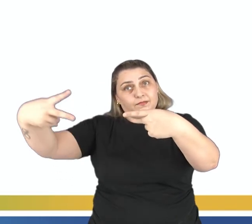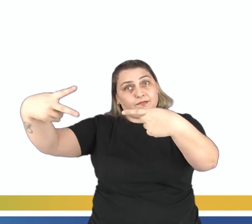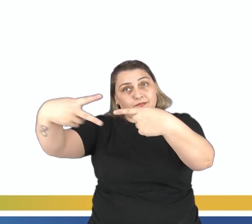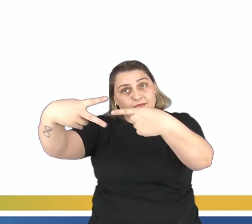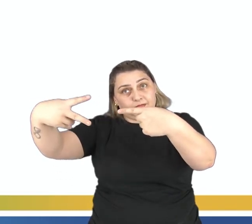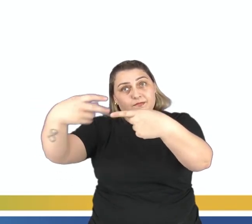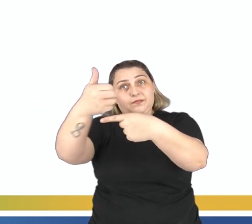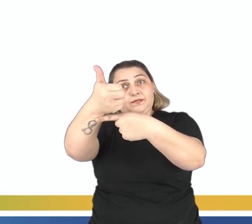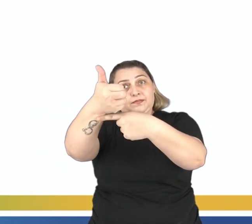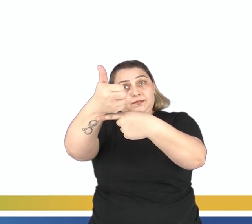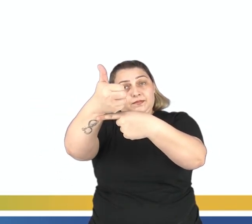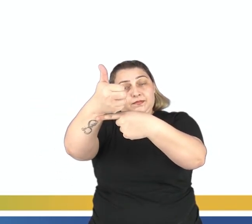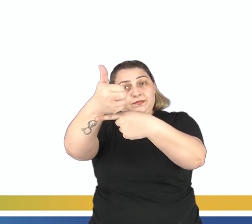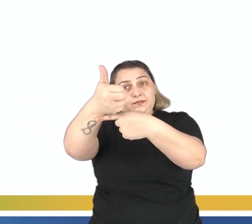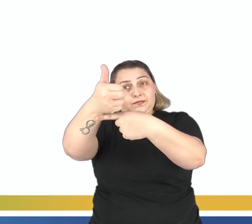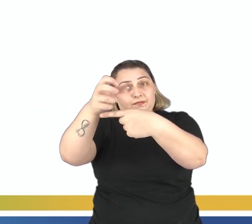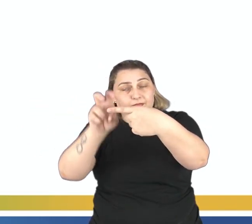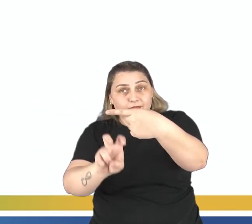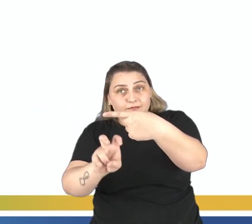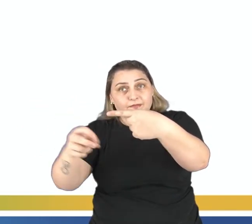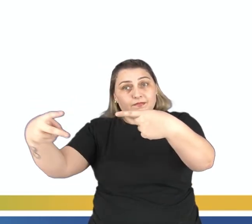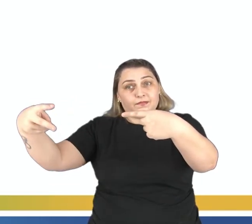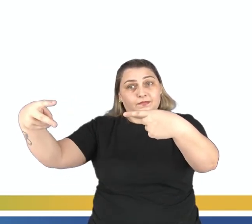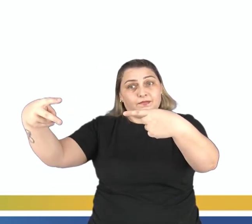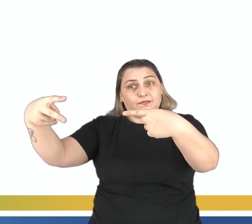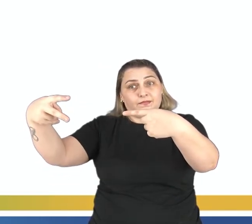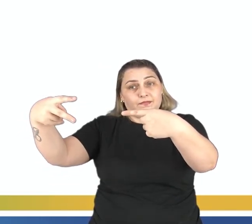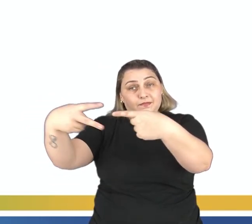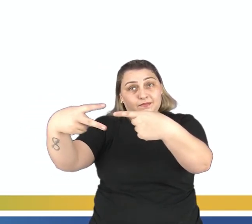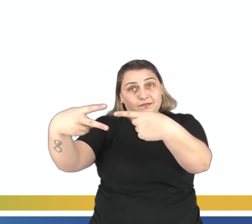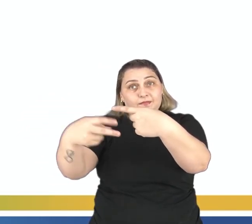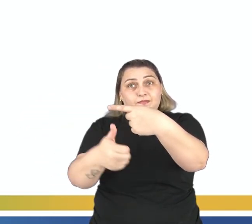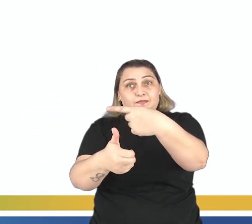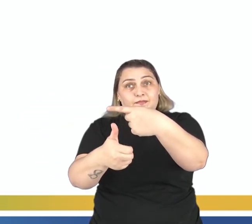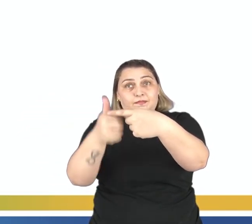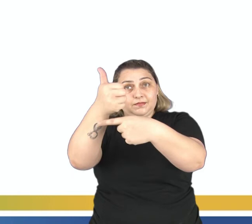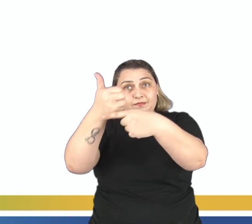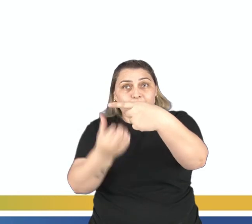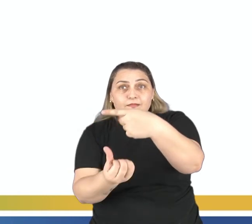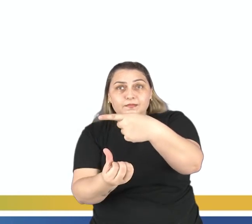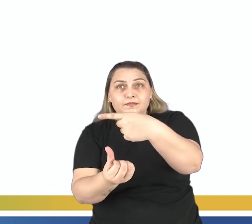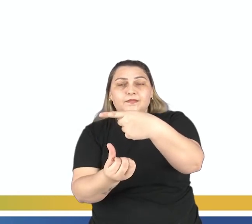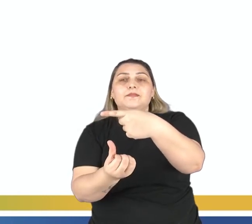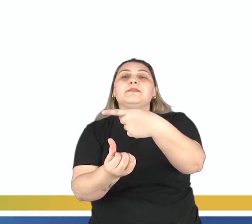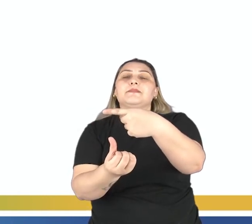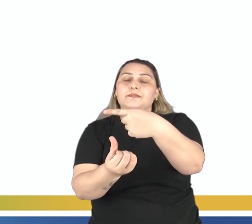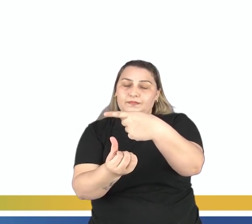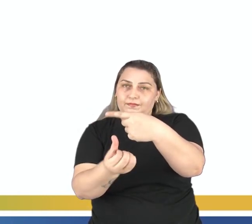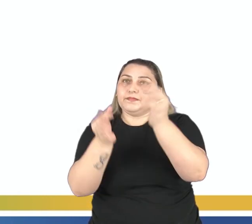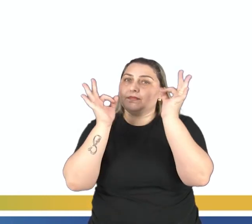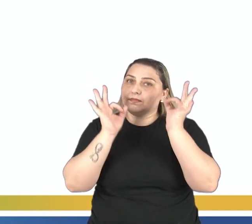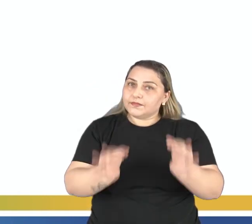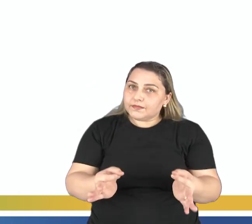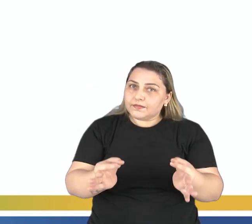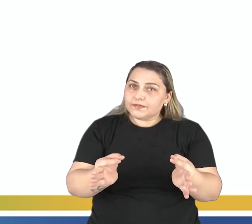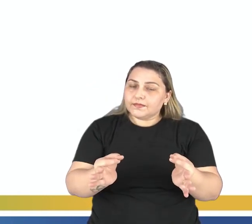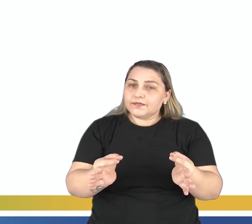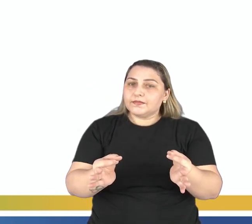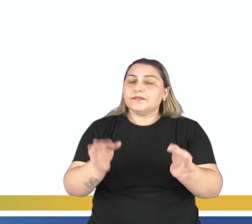que é maior que 1/5, que é maior que 1/6. Beleza? Então,